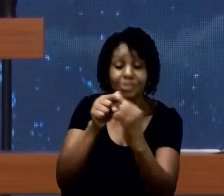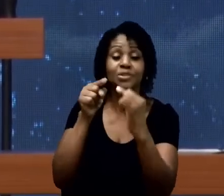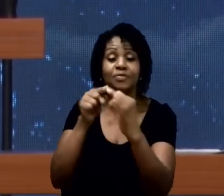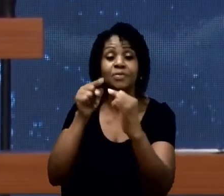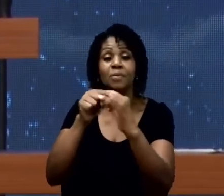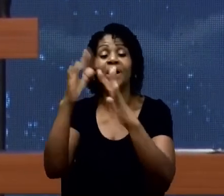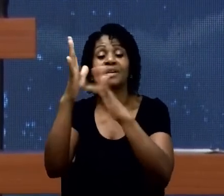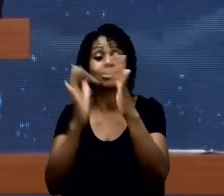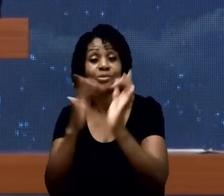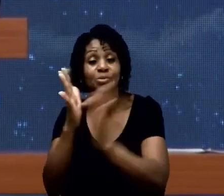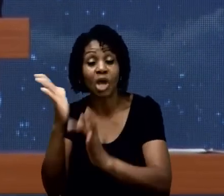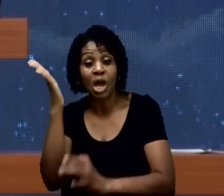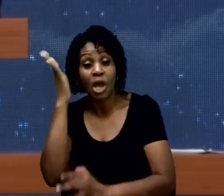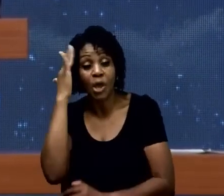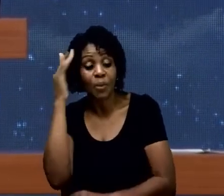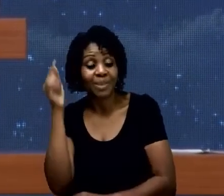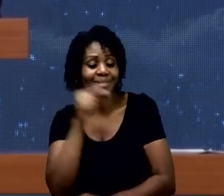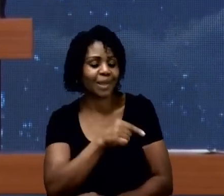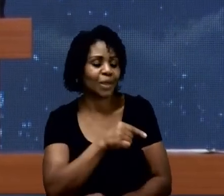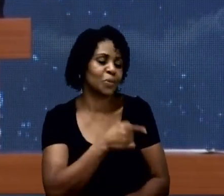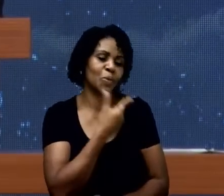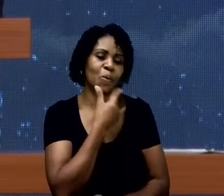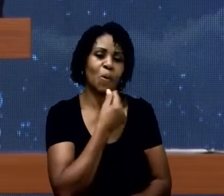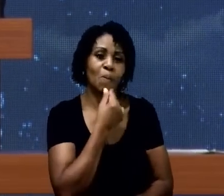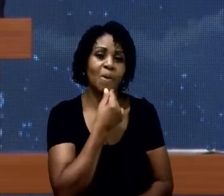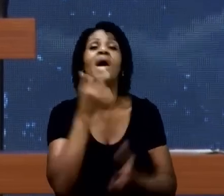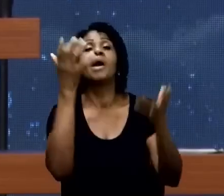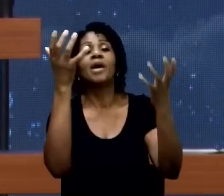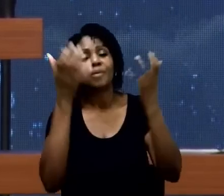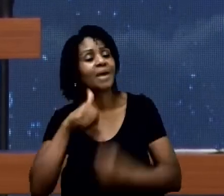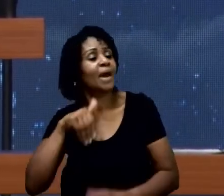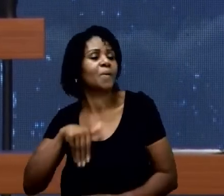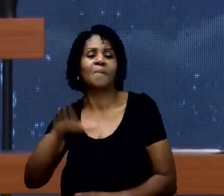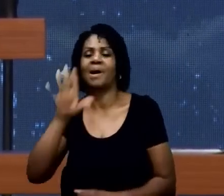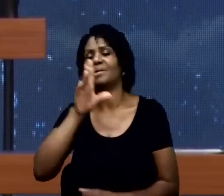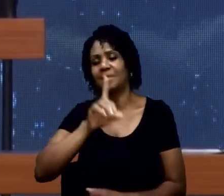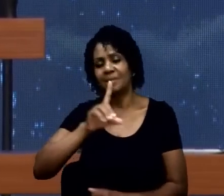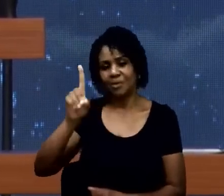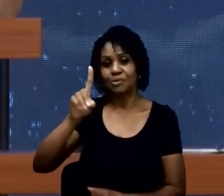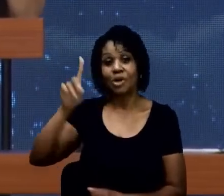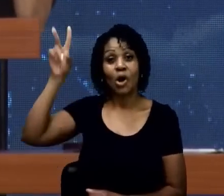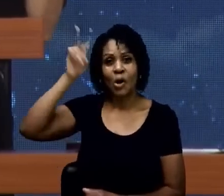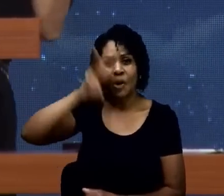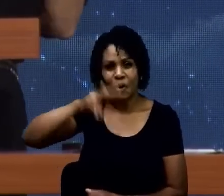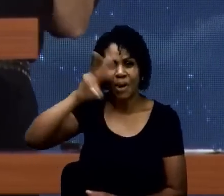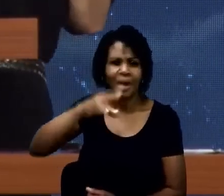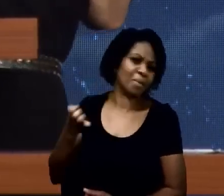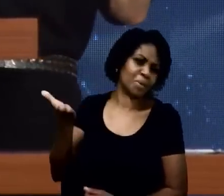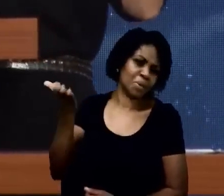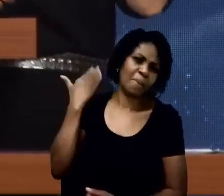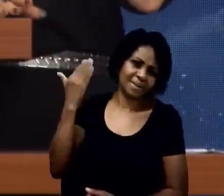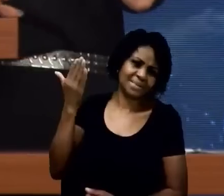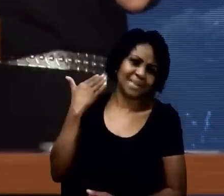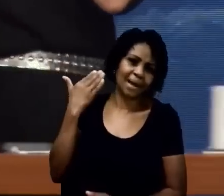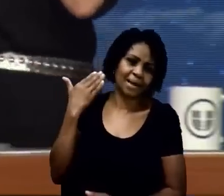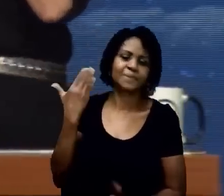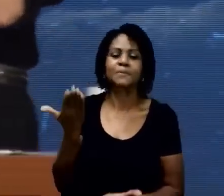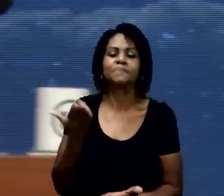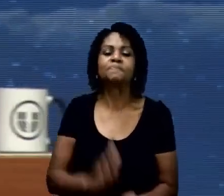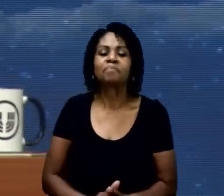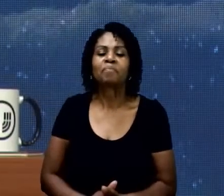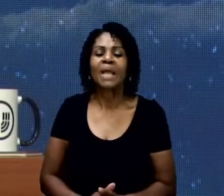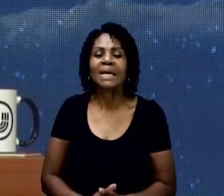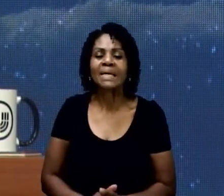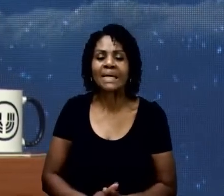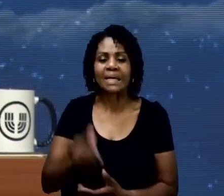Por isso que eu entendo o gadareano. Porque eu quero mais é Deus. Eu lembro de uma ocasião. Nem sei se tem alguém da igreja nessa